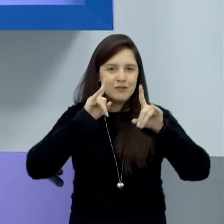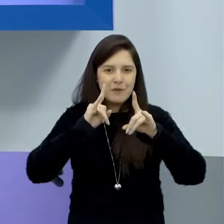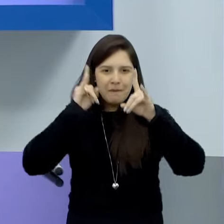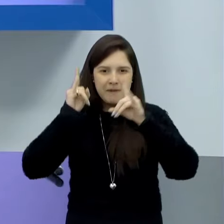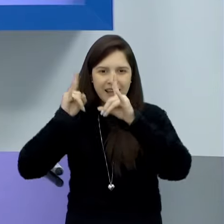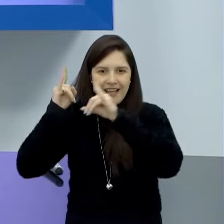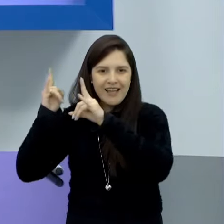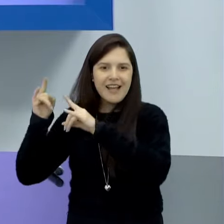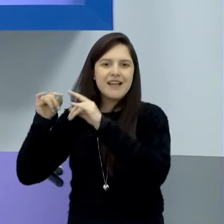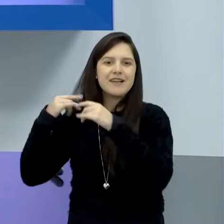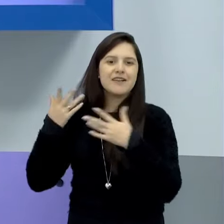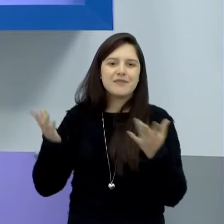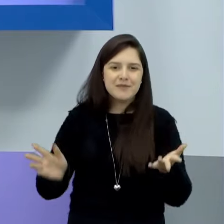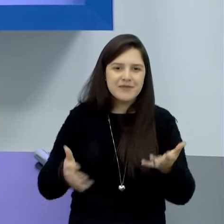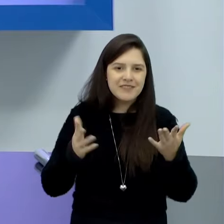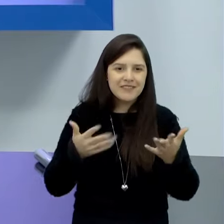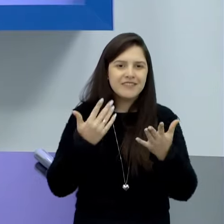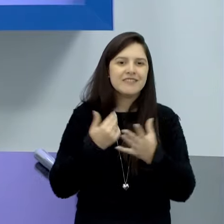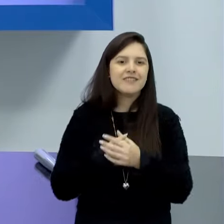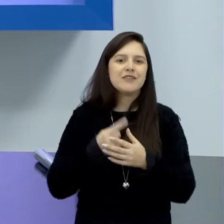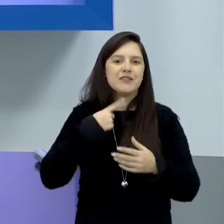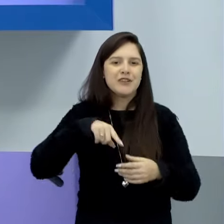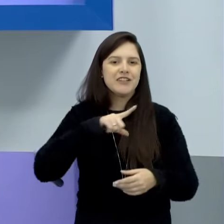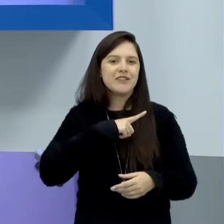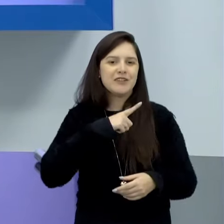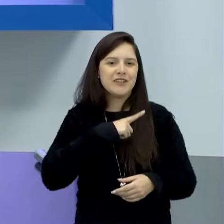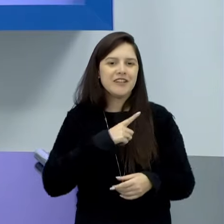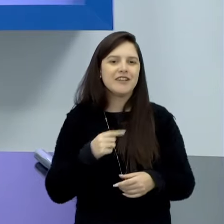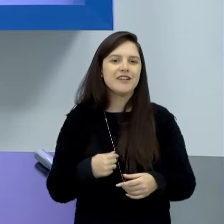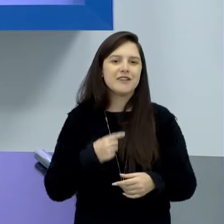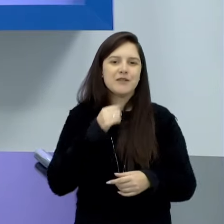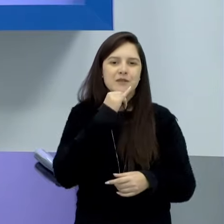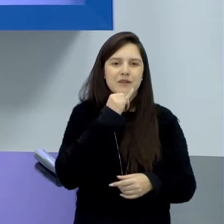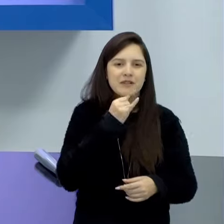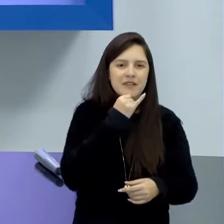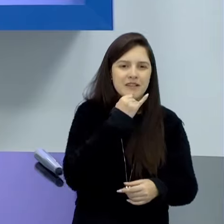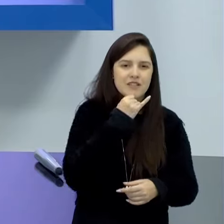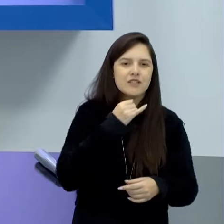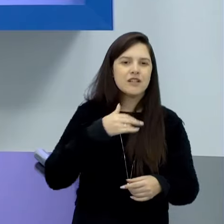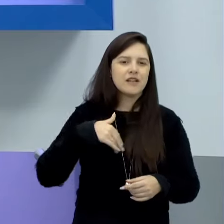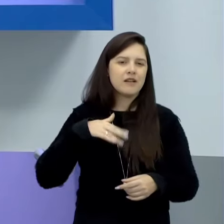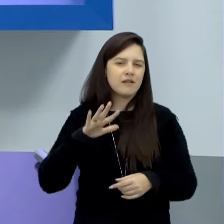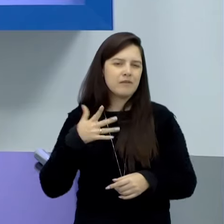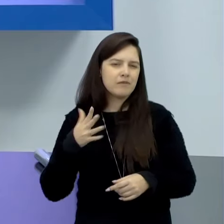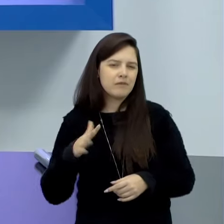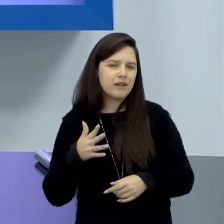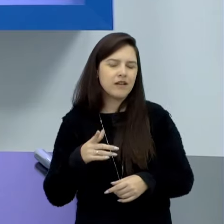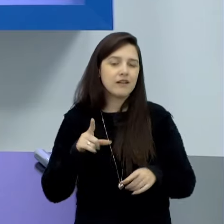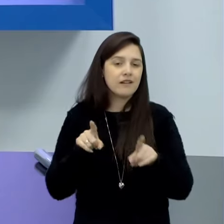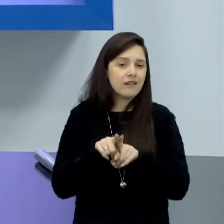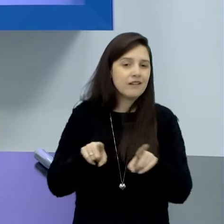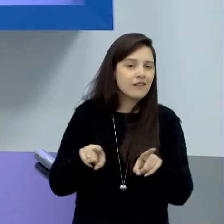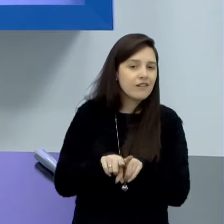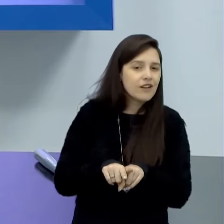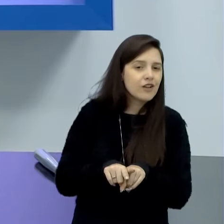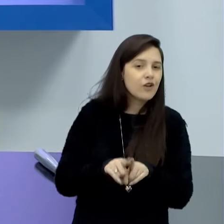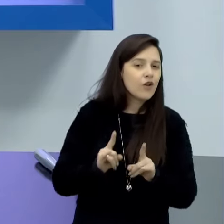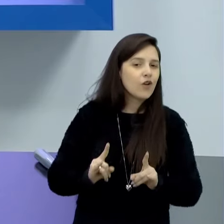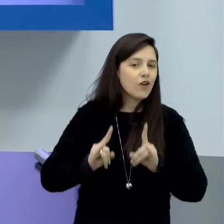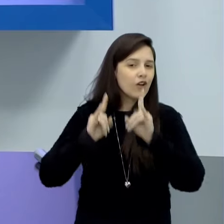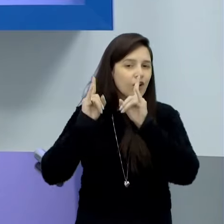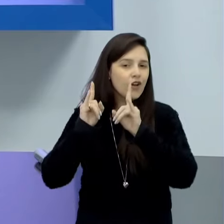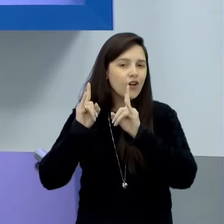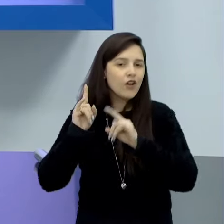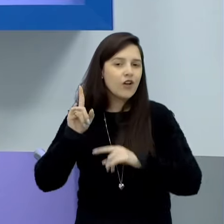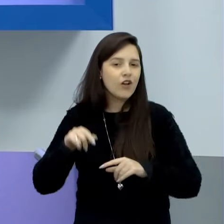podem ser visitados. Então, nós temos, por exemplo, o edifício Martinelli, nós temos também o prédio que